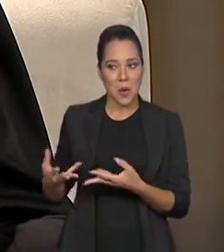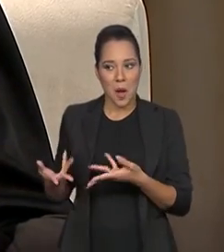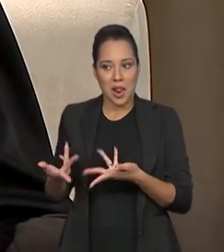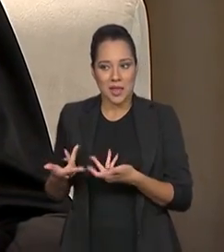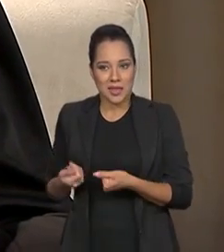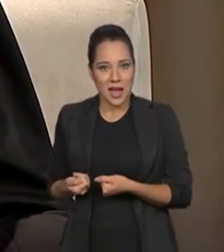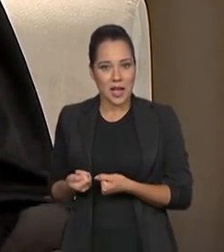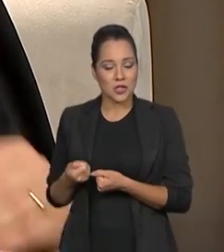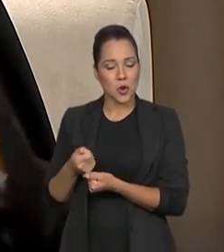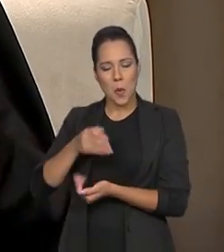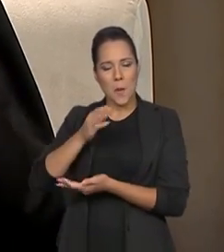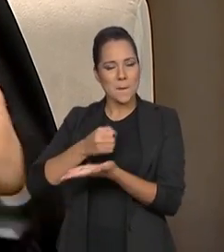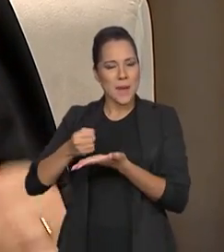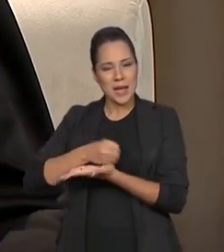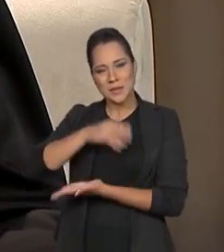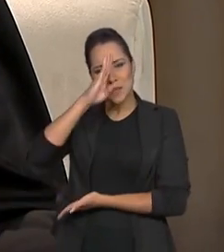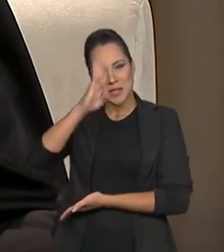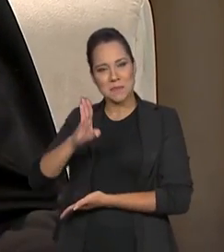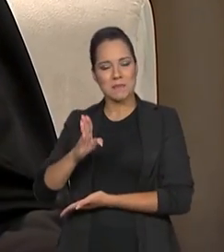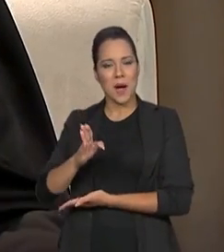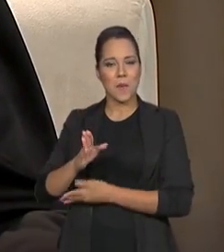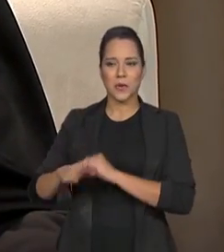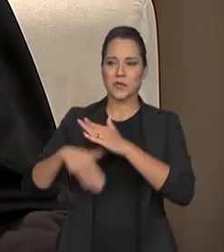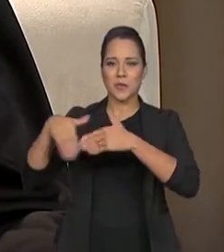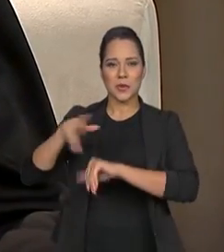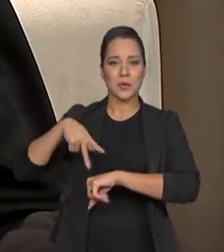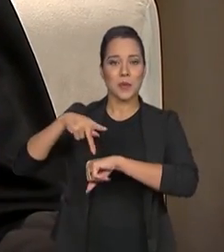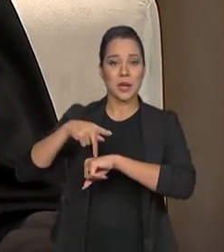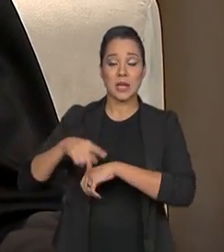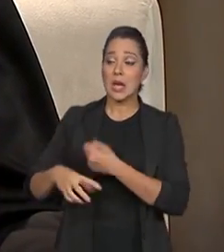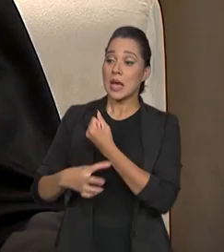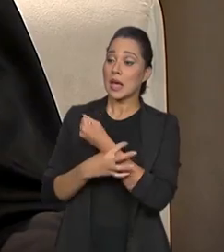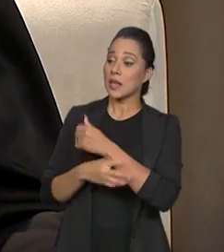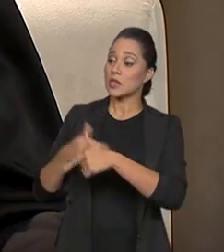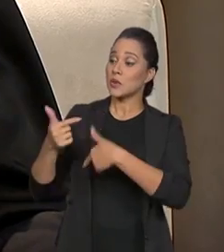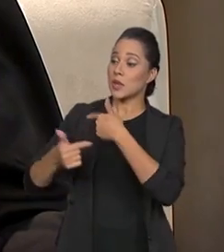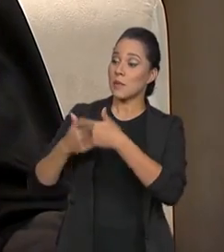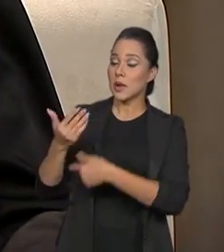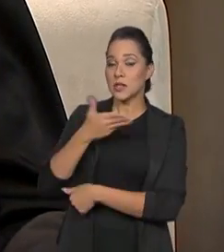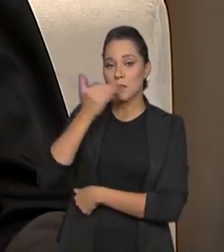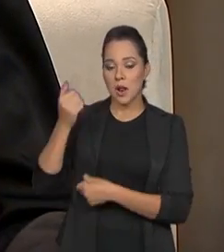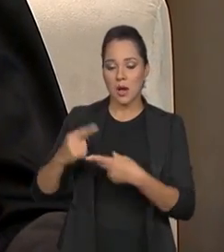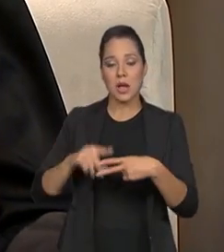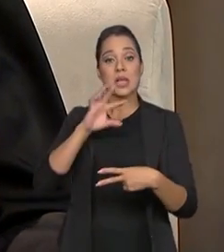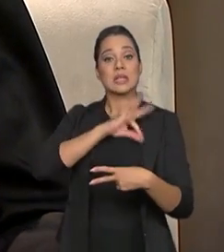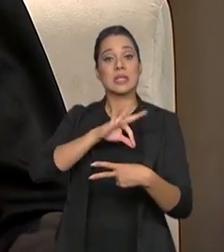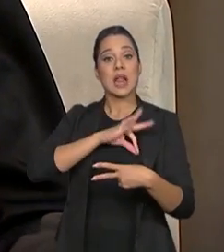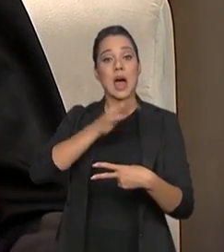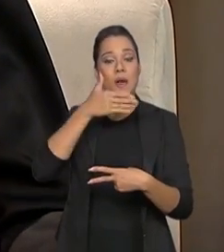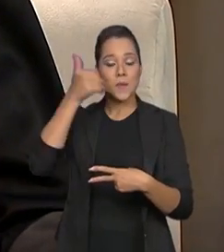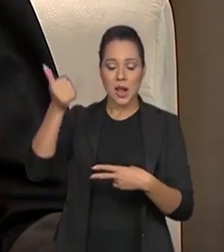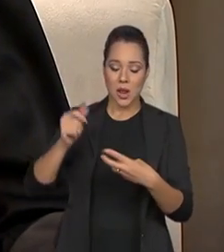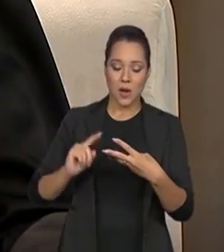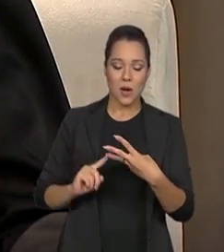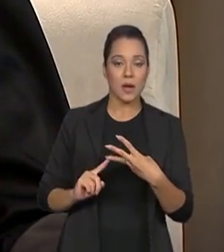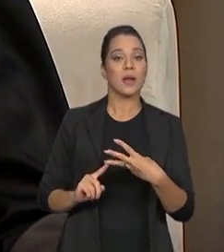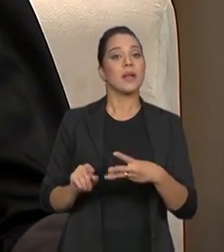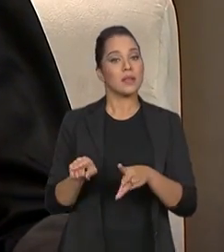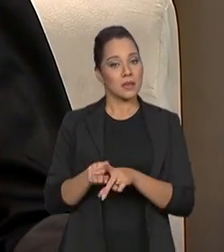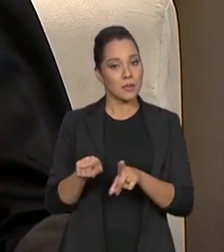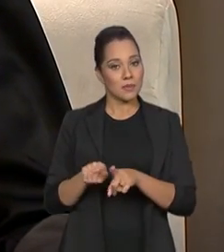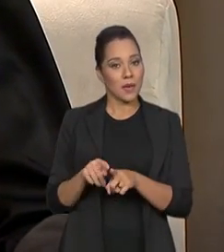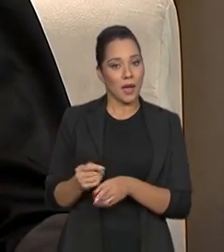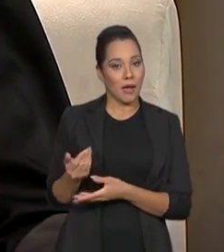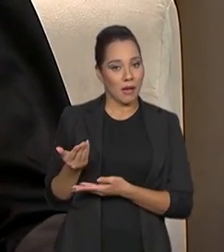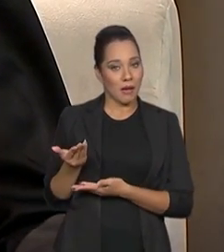como um Ponto Central no desenvolvimento do país você vai garantir que os empregos sejam melhores o salário sejam melhores e portanto